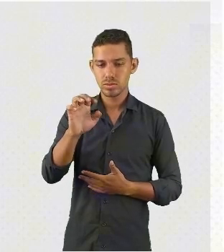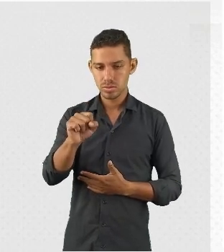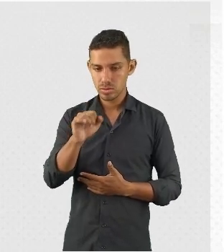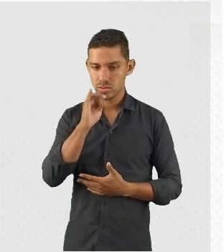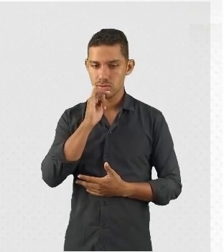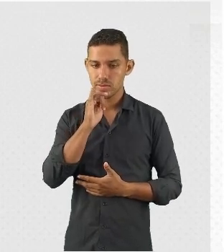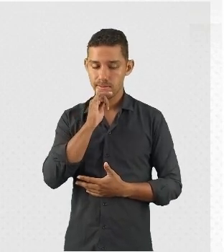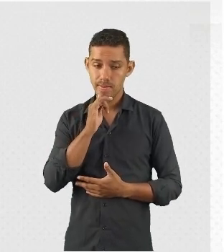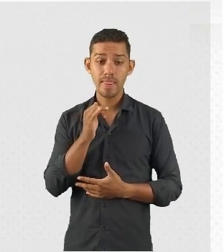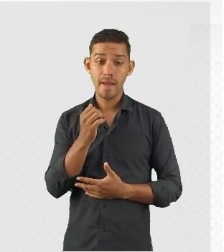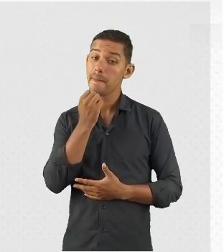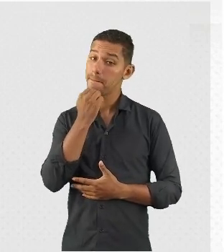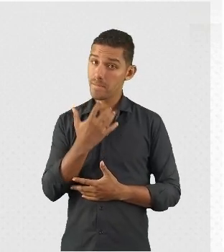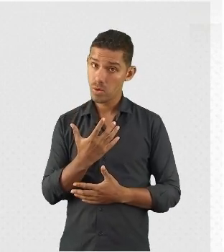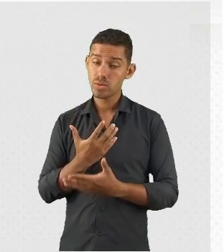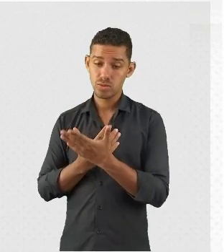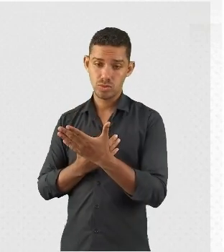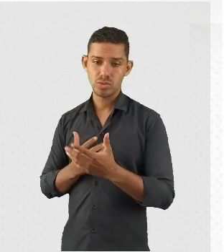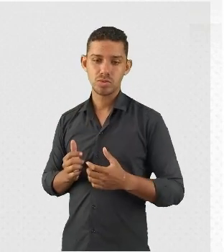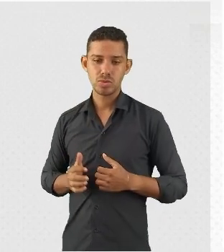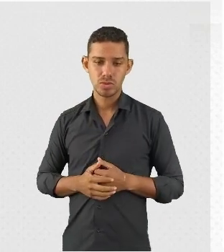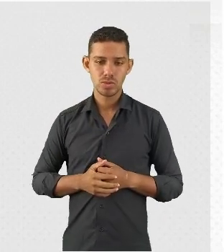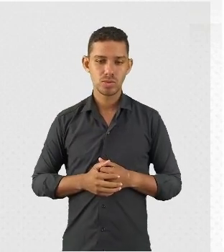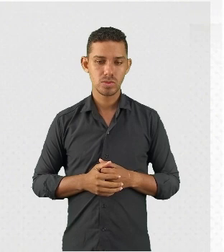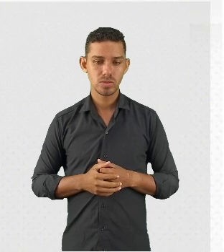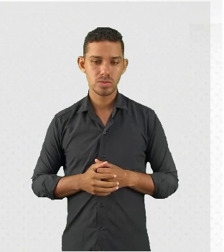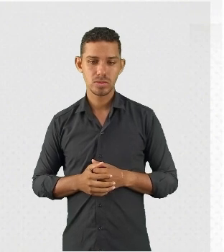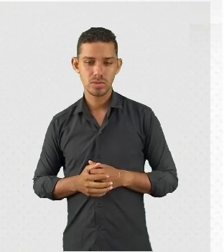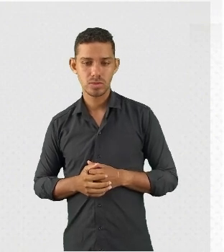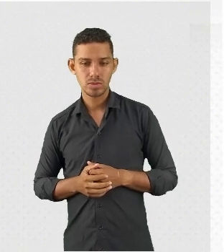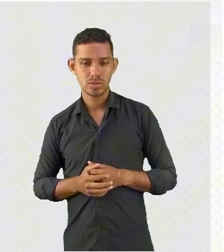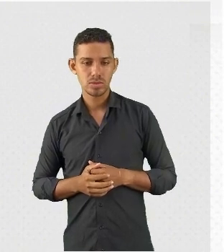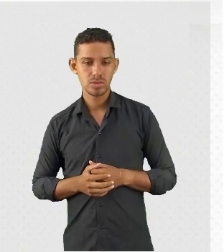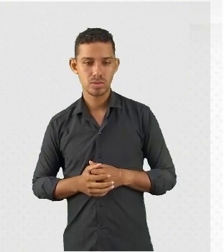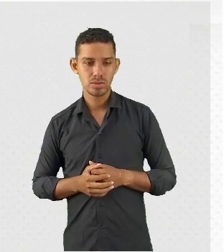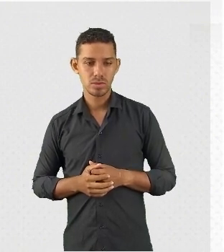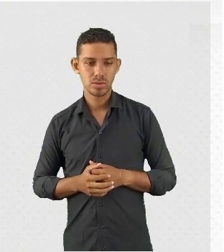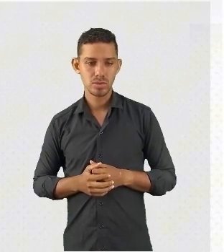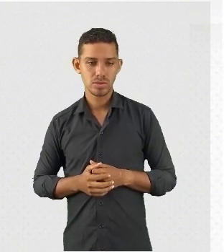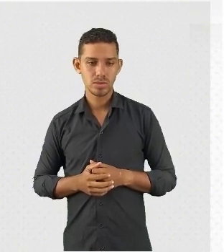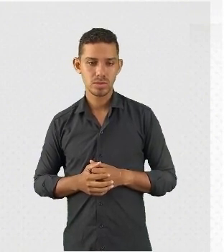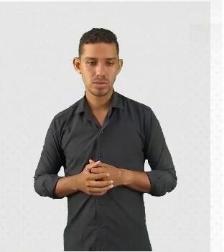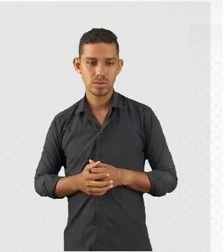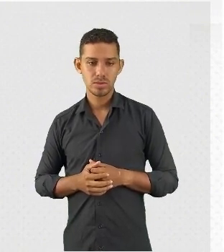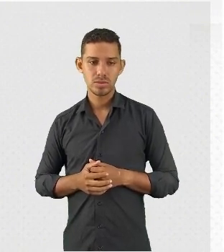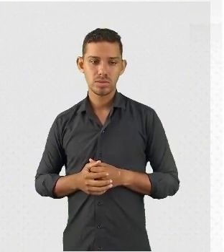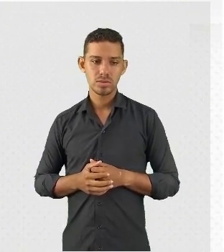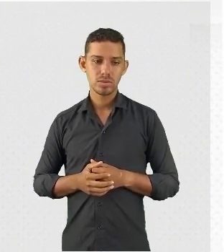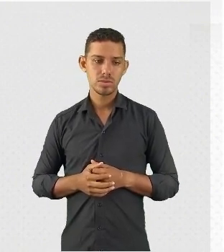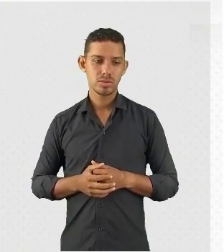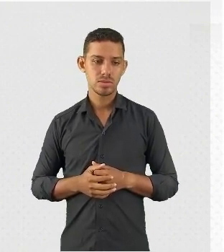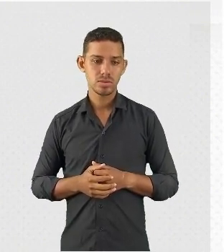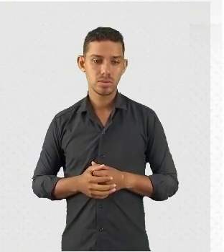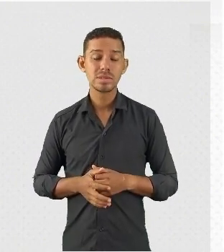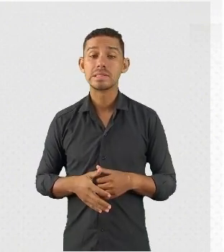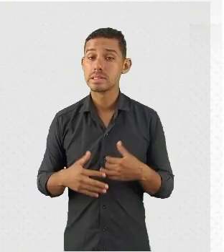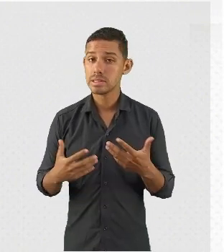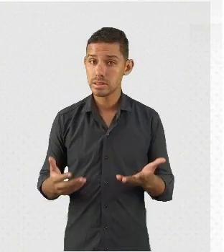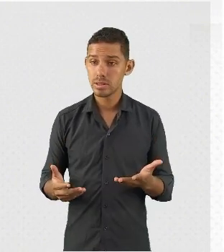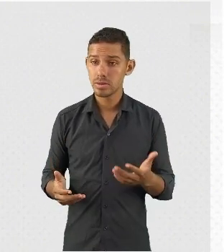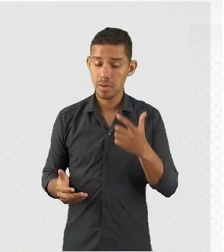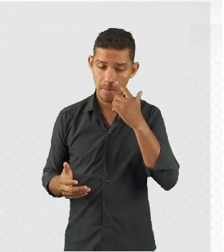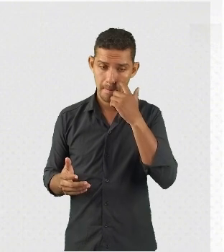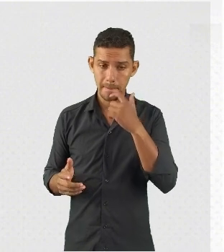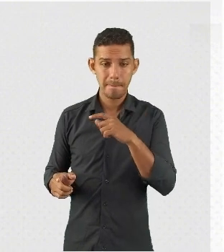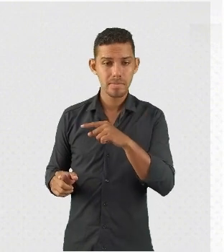de eletricidade. Beleza, um bom condutor elétrico. Tá, então estamos aqui chamando de,